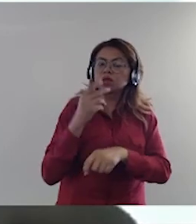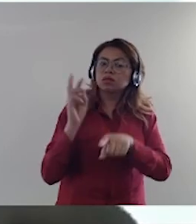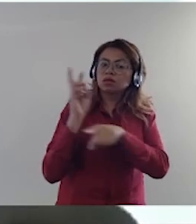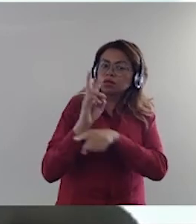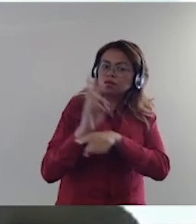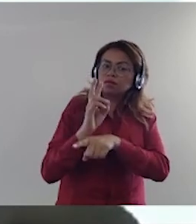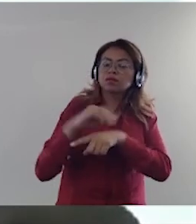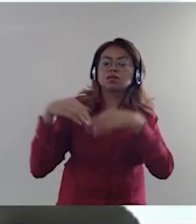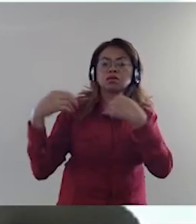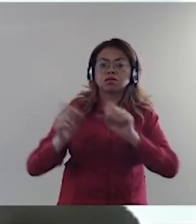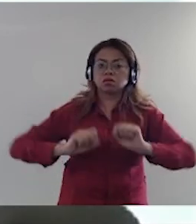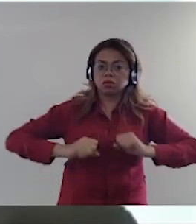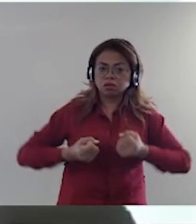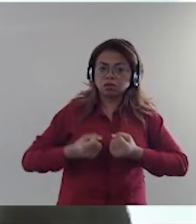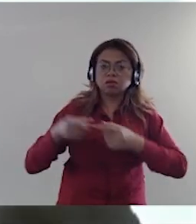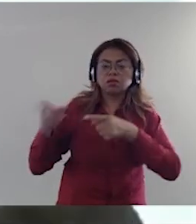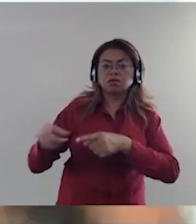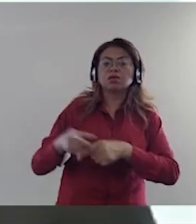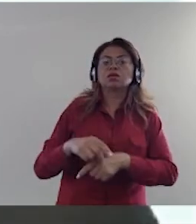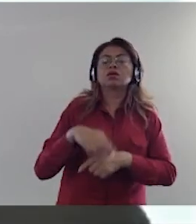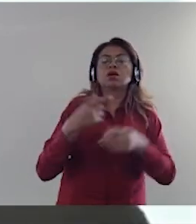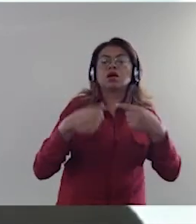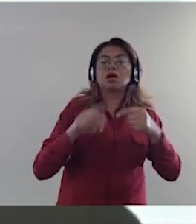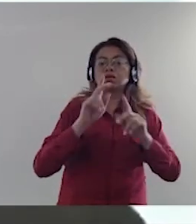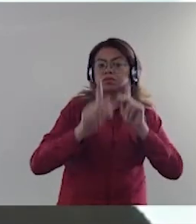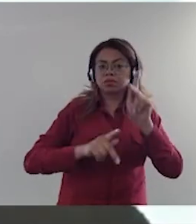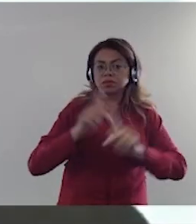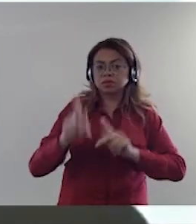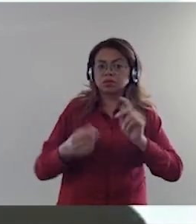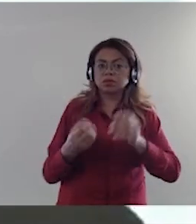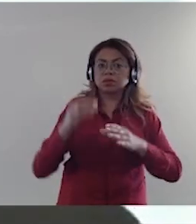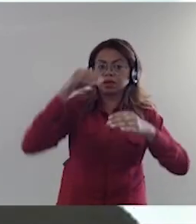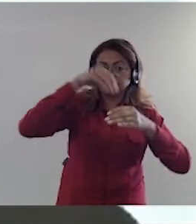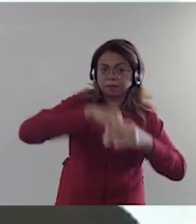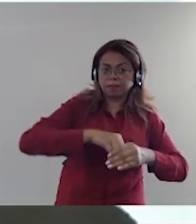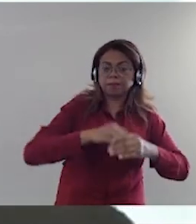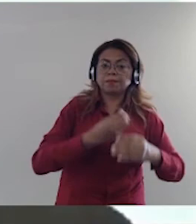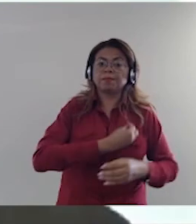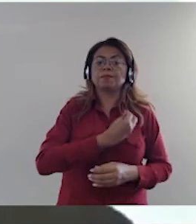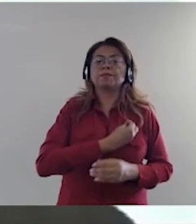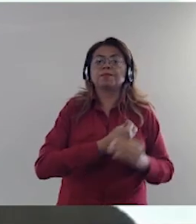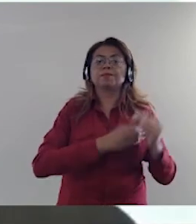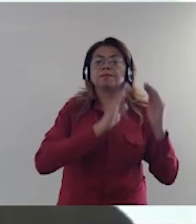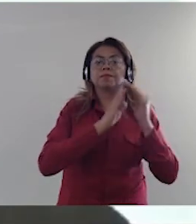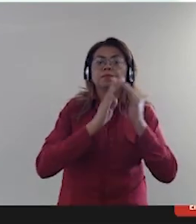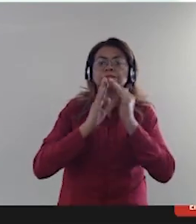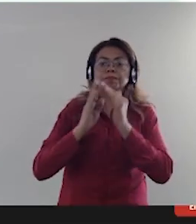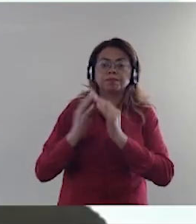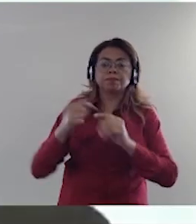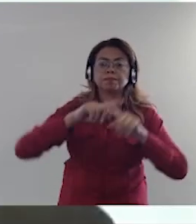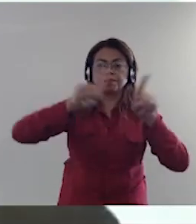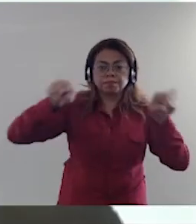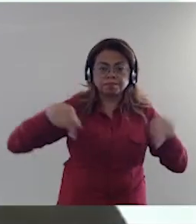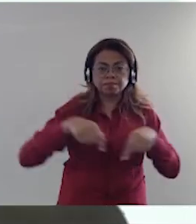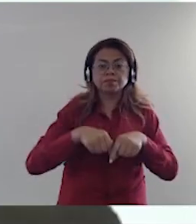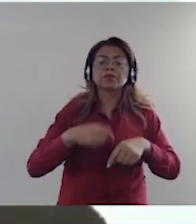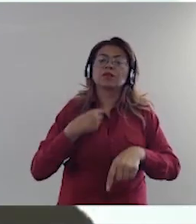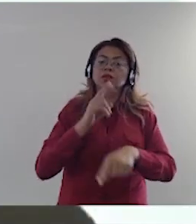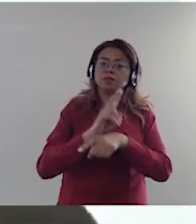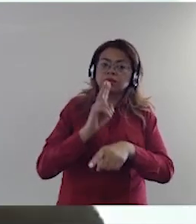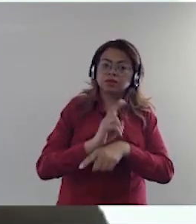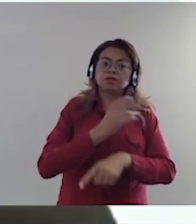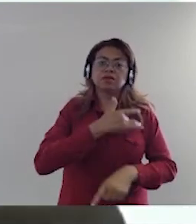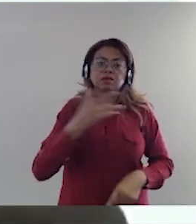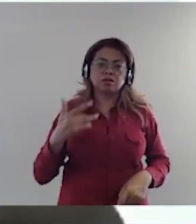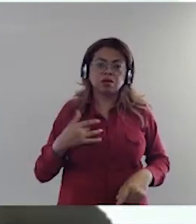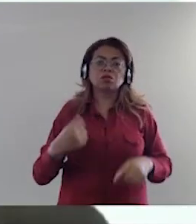condôminos. E, claro, nesses interesses comuns, a gente tem, logicamente, a preservação da saúde